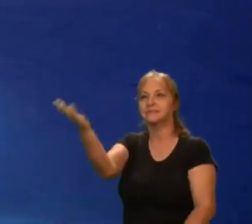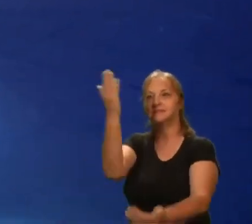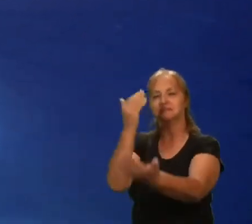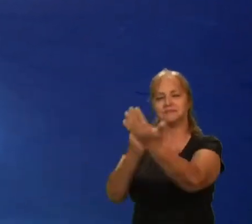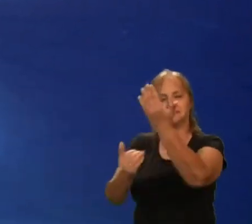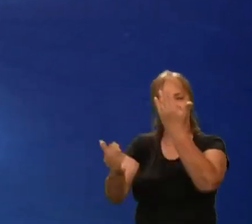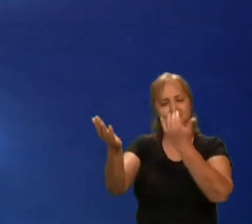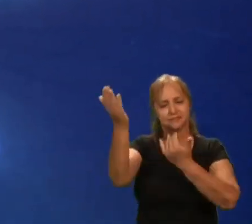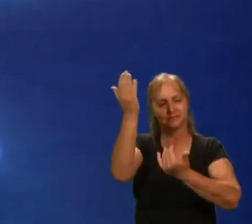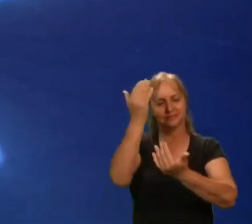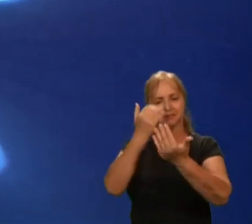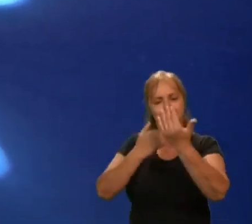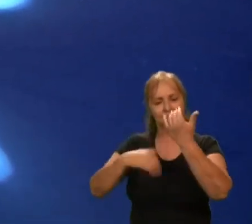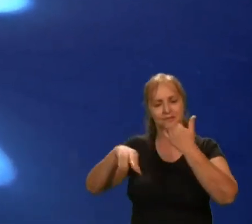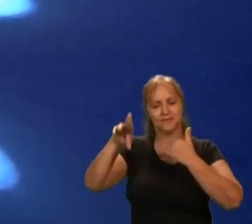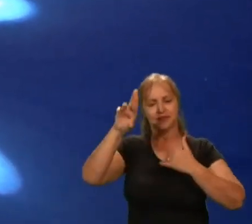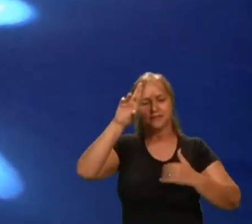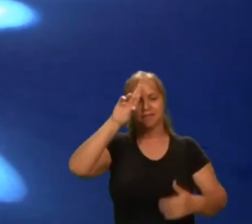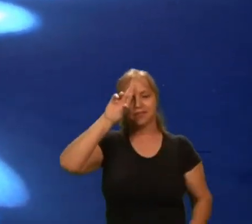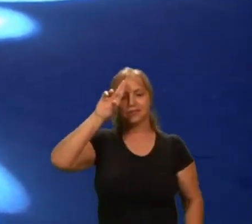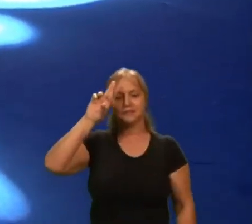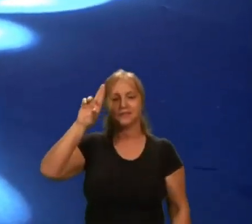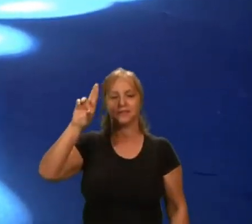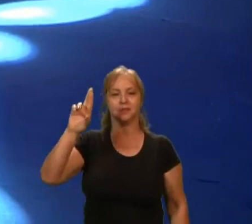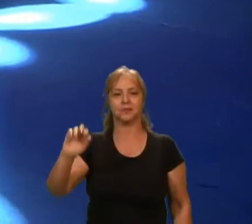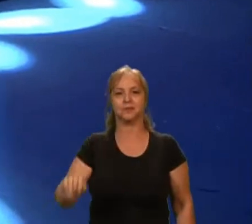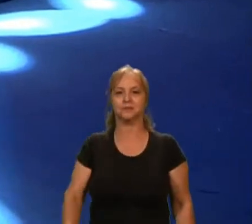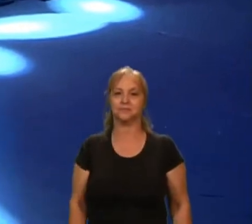manifesta, vem saltar sobre os